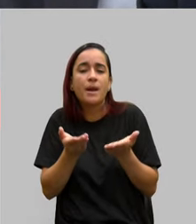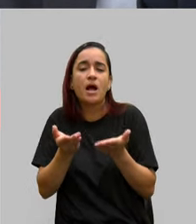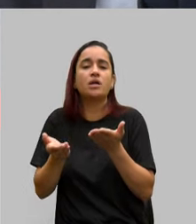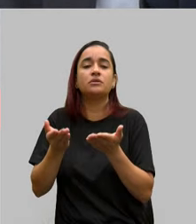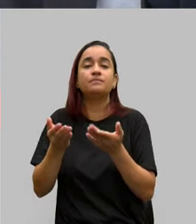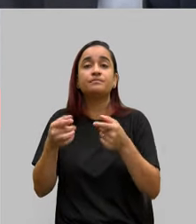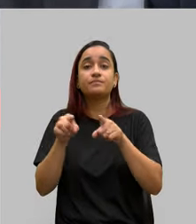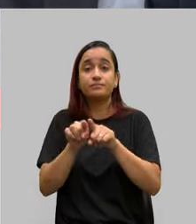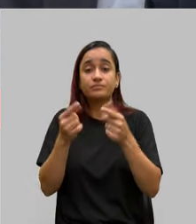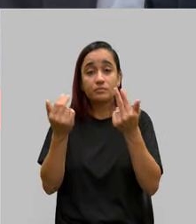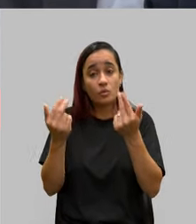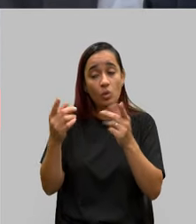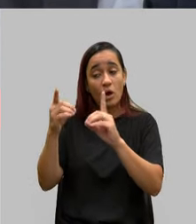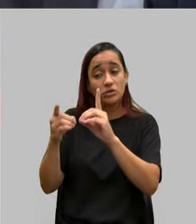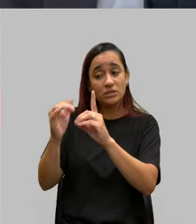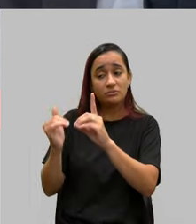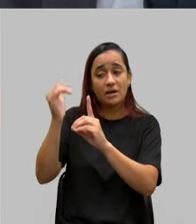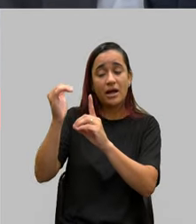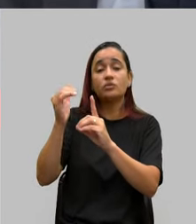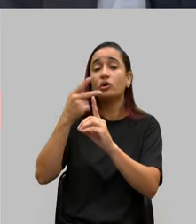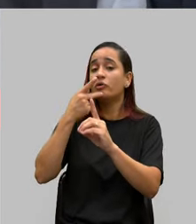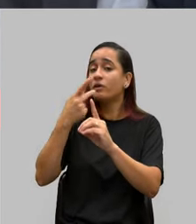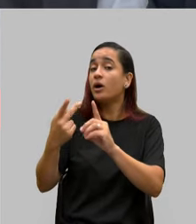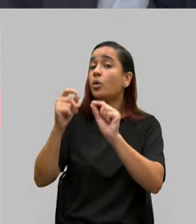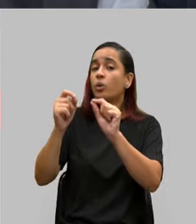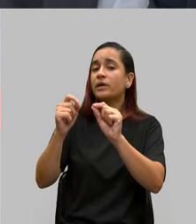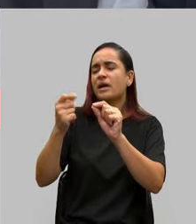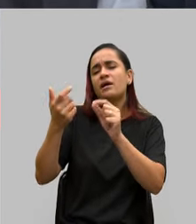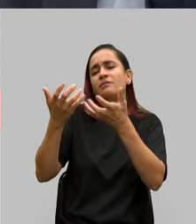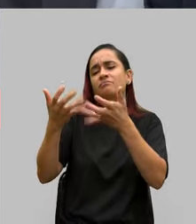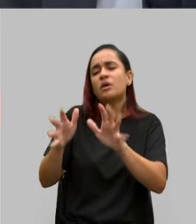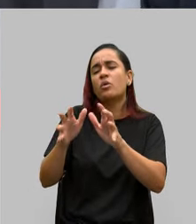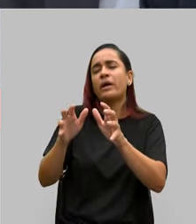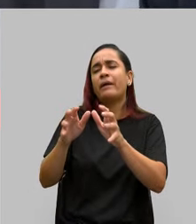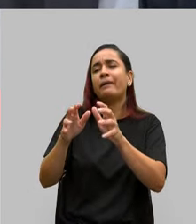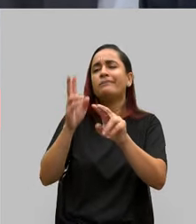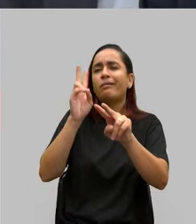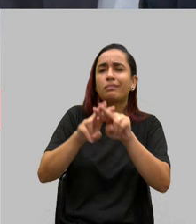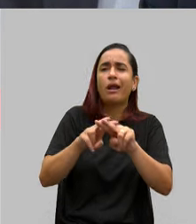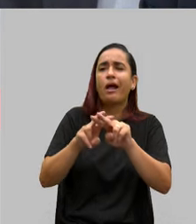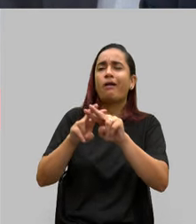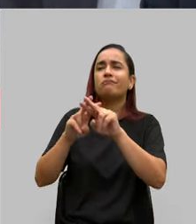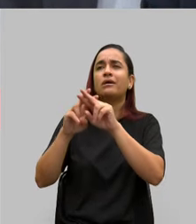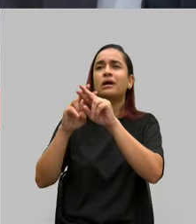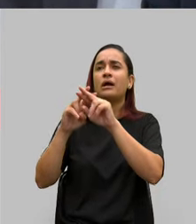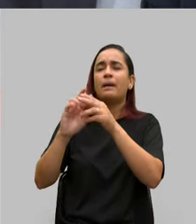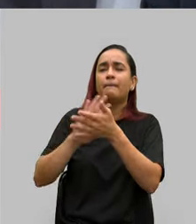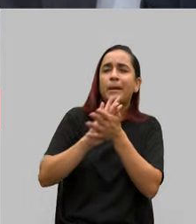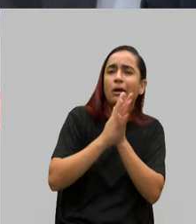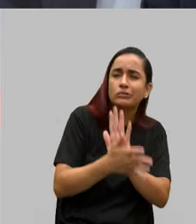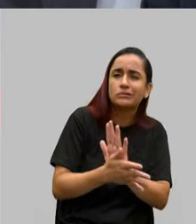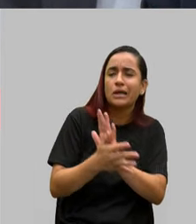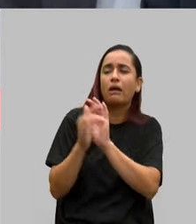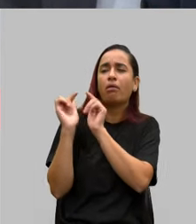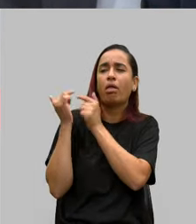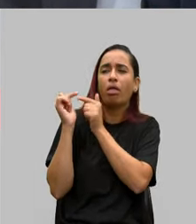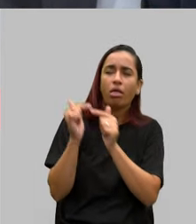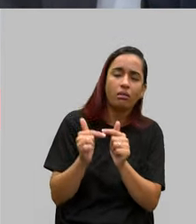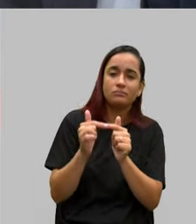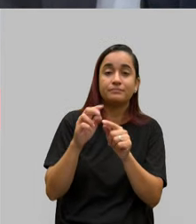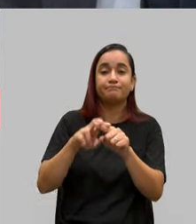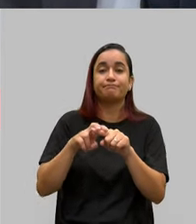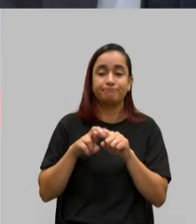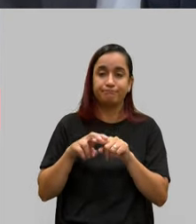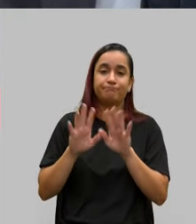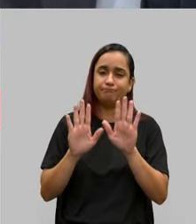Alexandre disse né sem nenhum tipo de de amarra e ideológica ou preconceito de qualquer natureza né a